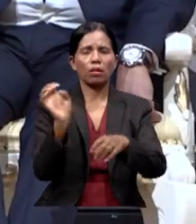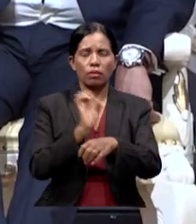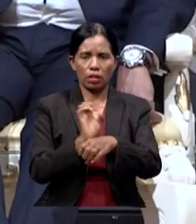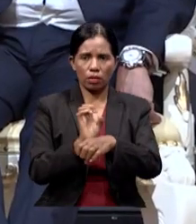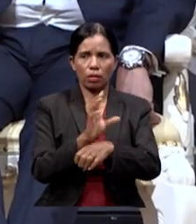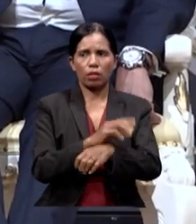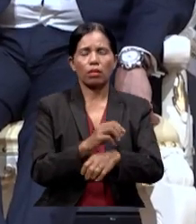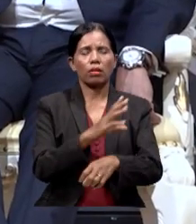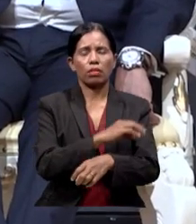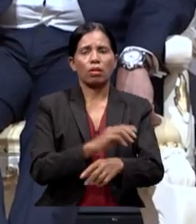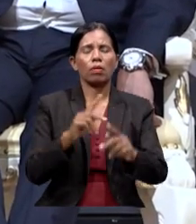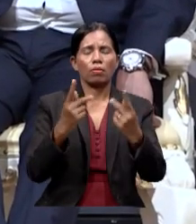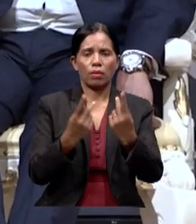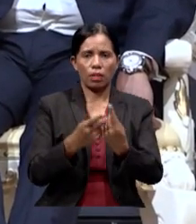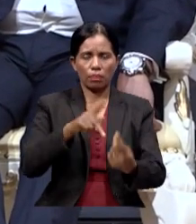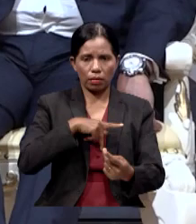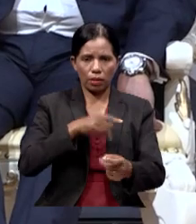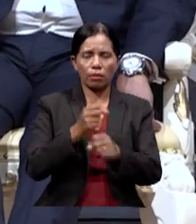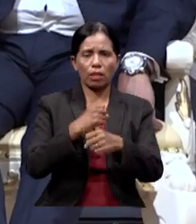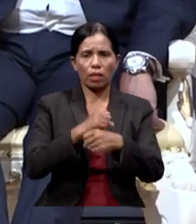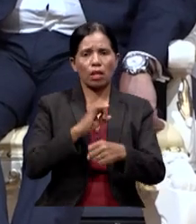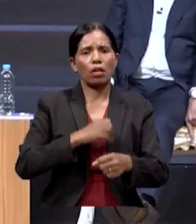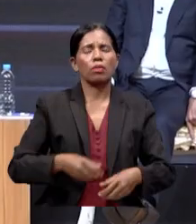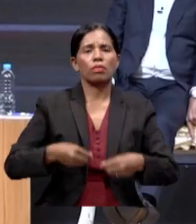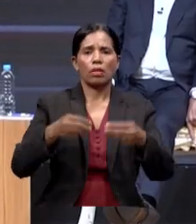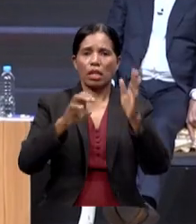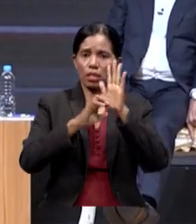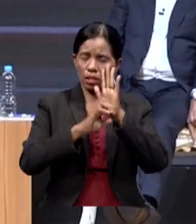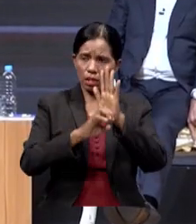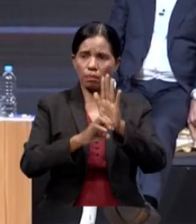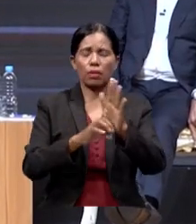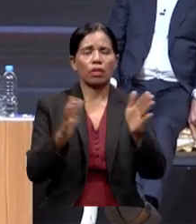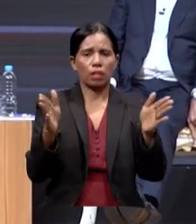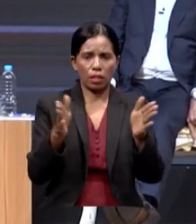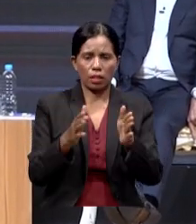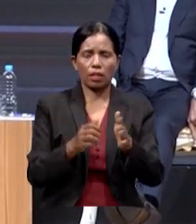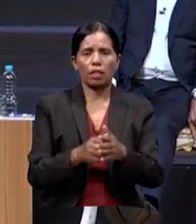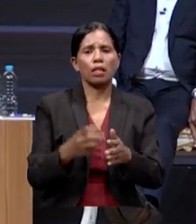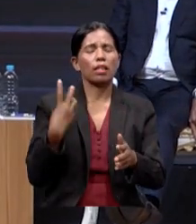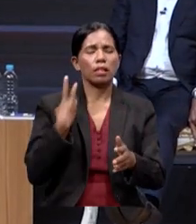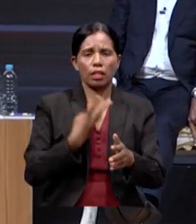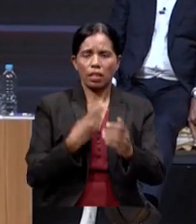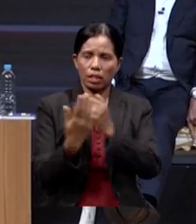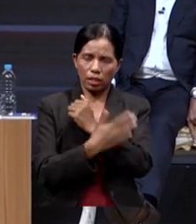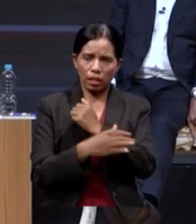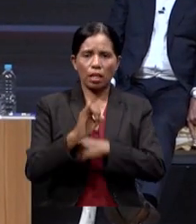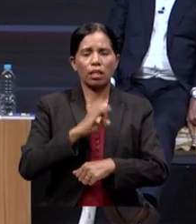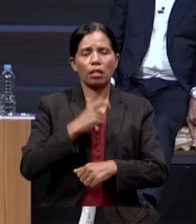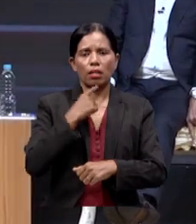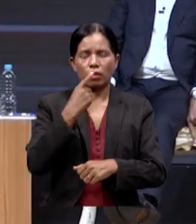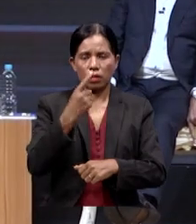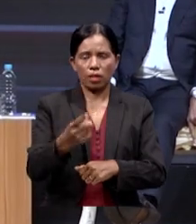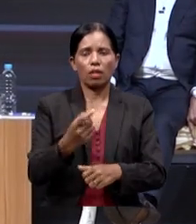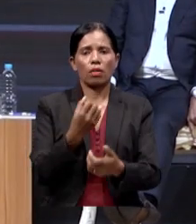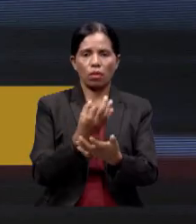ekonomia ne so setor privado mahalo. Hau fo exemplo ki kuan iha itania rai larang hane sa unyau temi